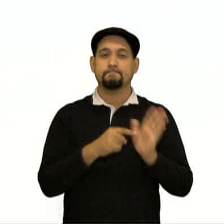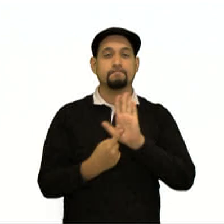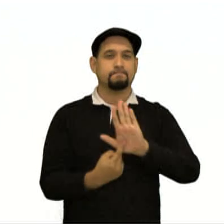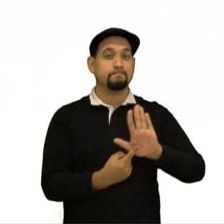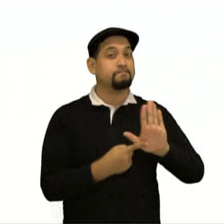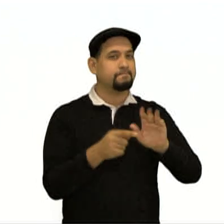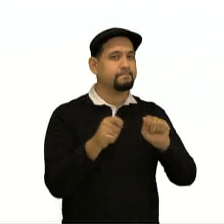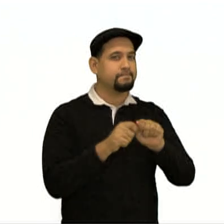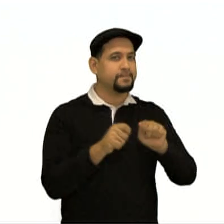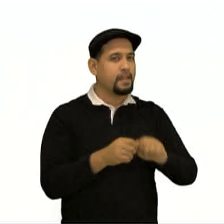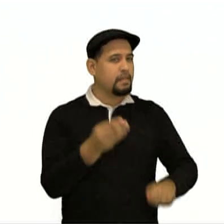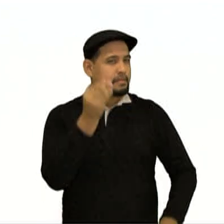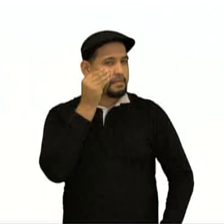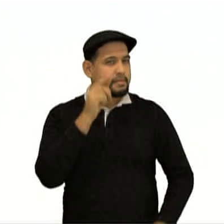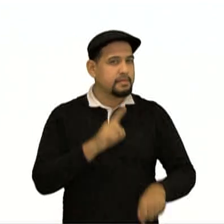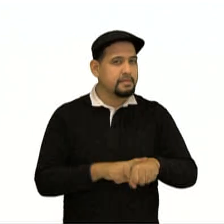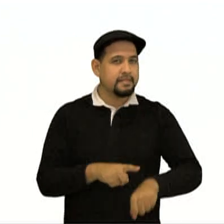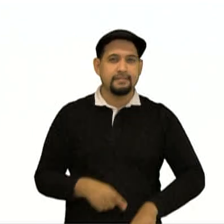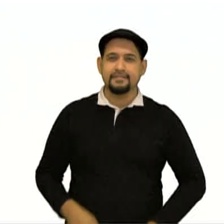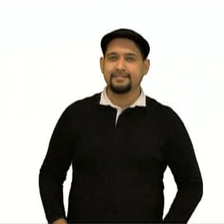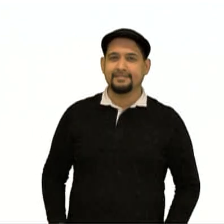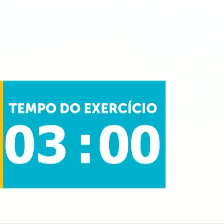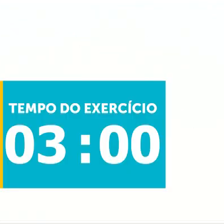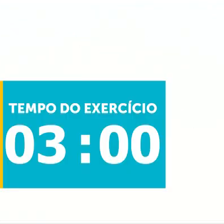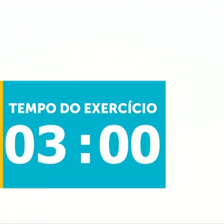para você. Tempo.